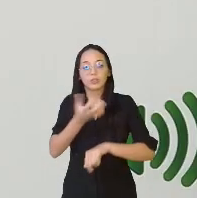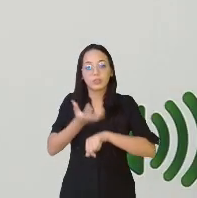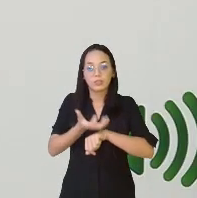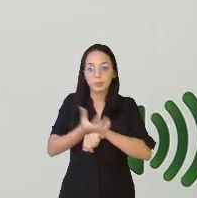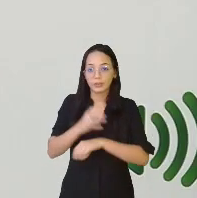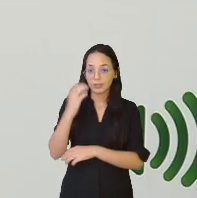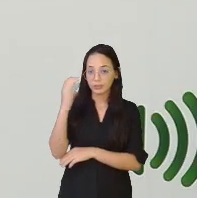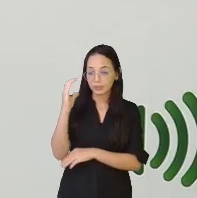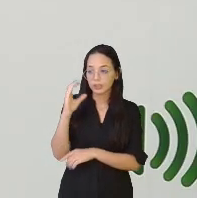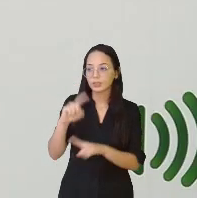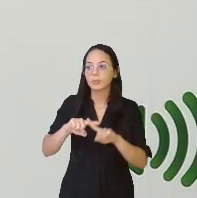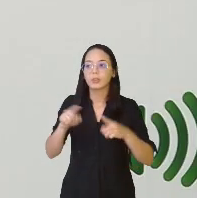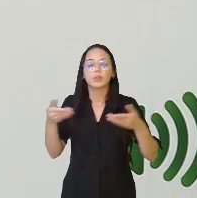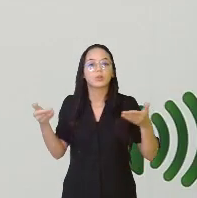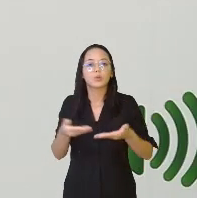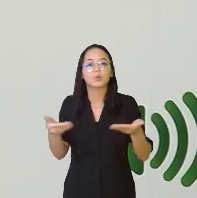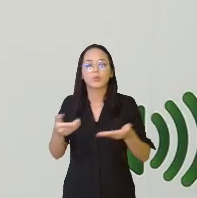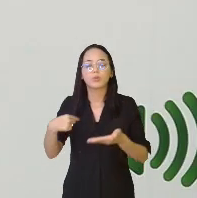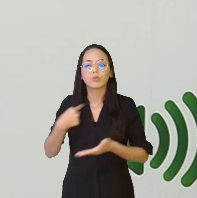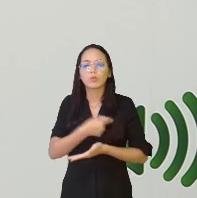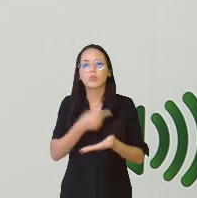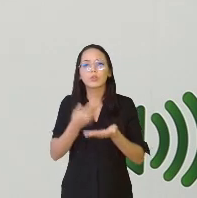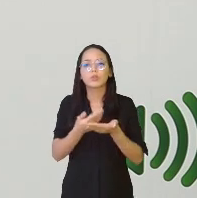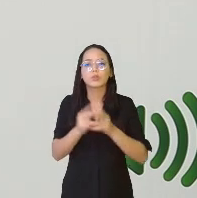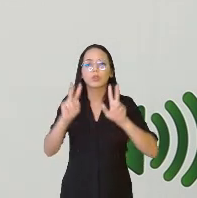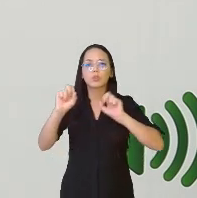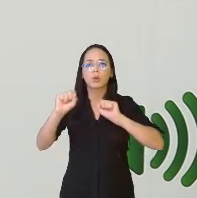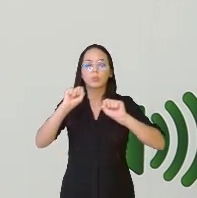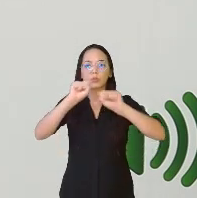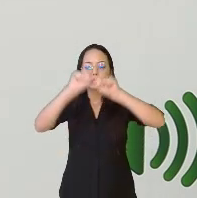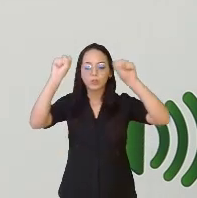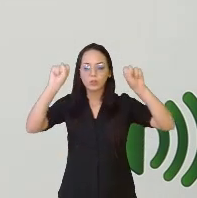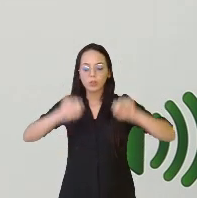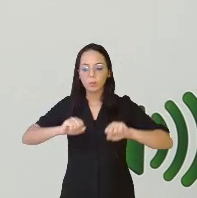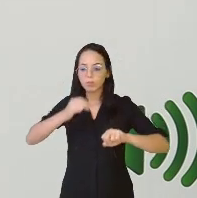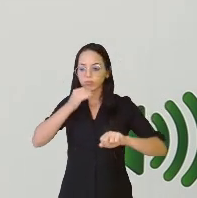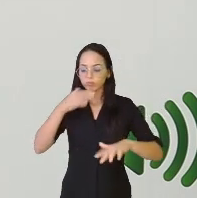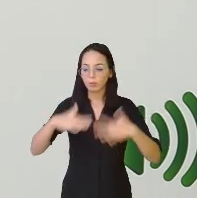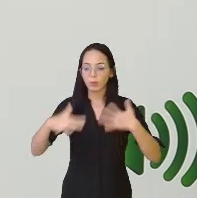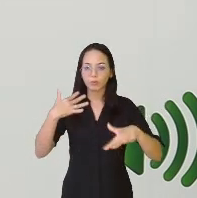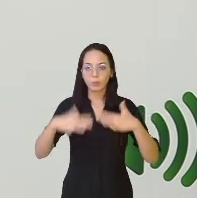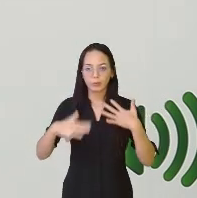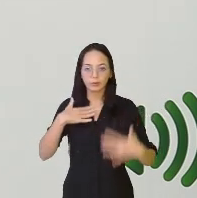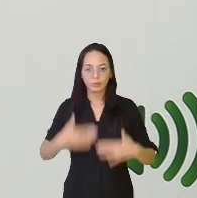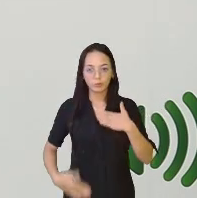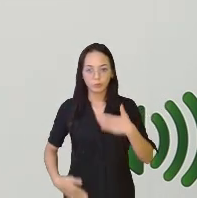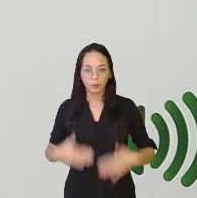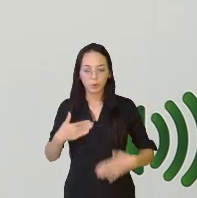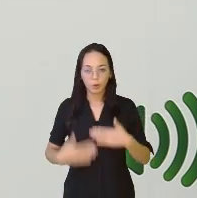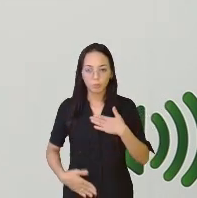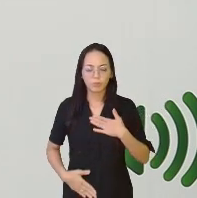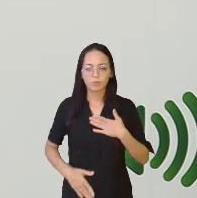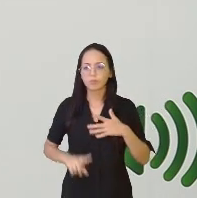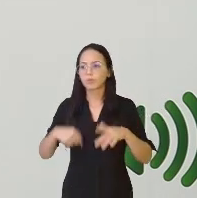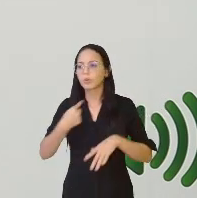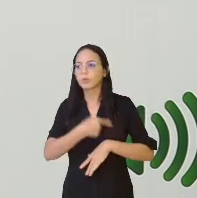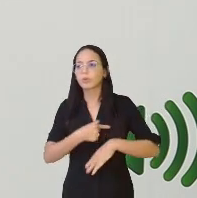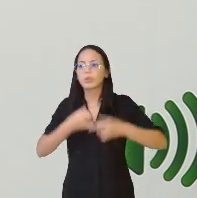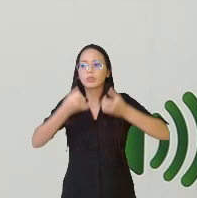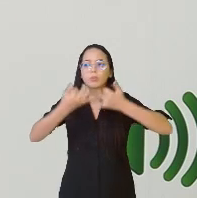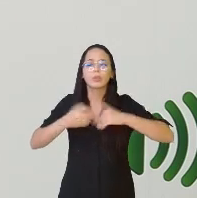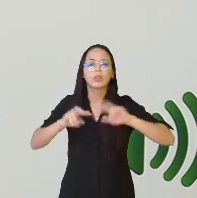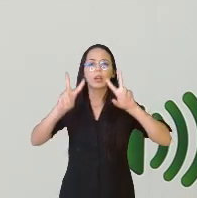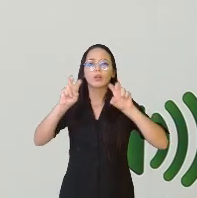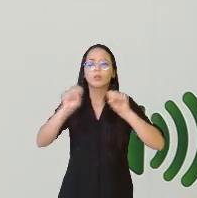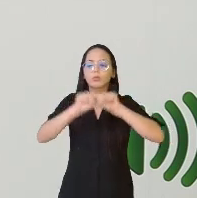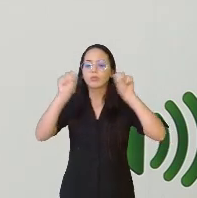na nossa aula nós vamos trabalhar sobre o sistema locomotor. Quando a gente fala de sistema locomotor,